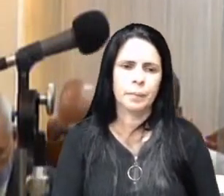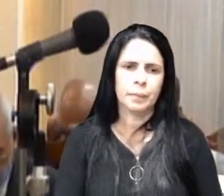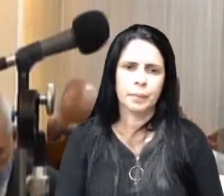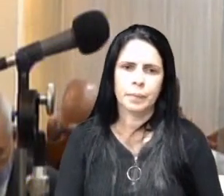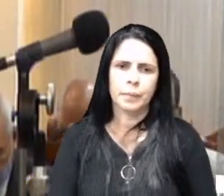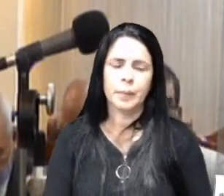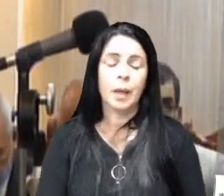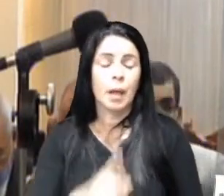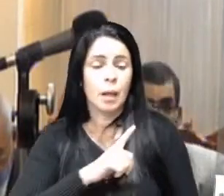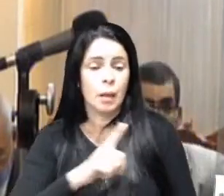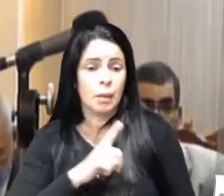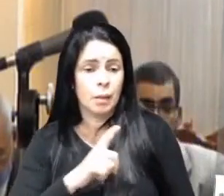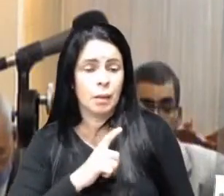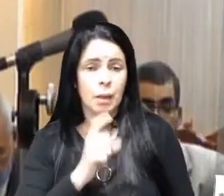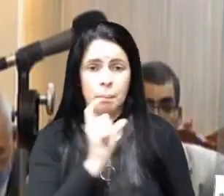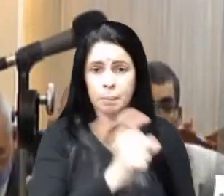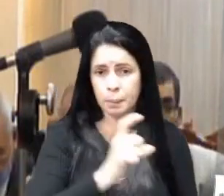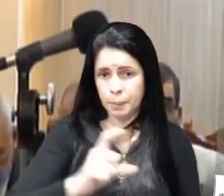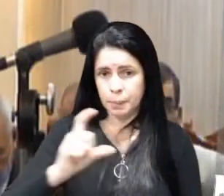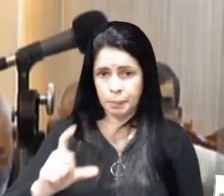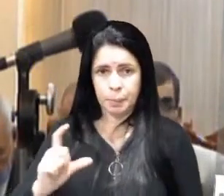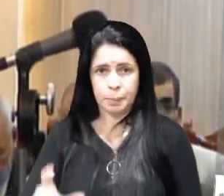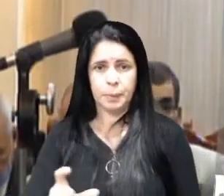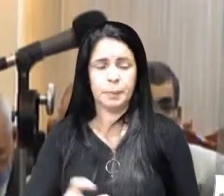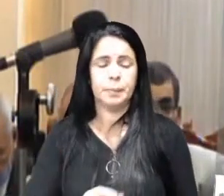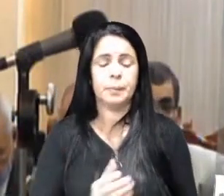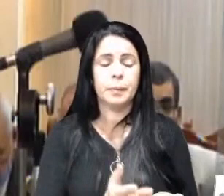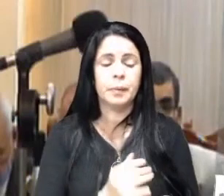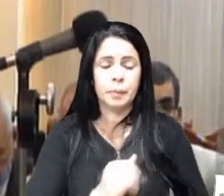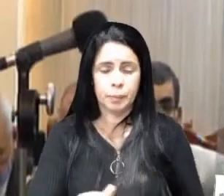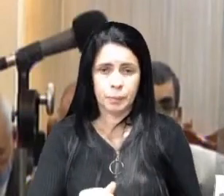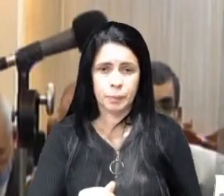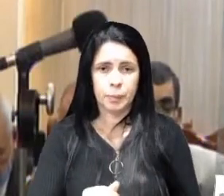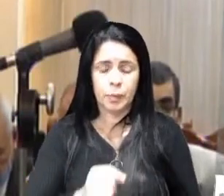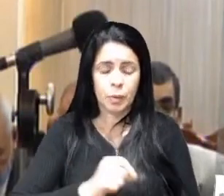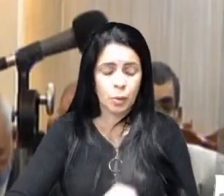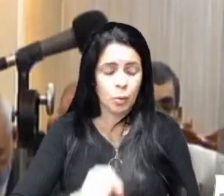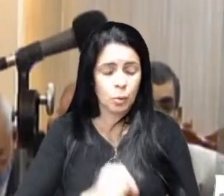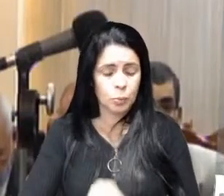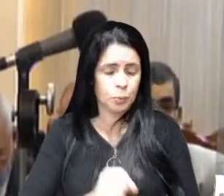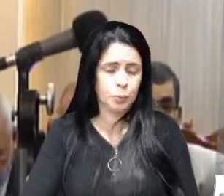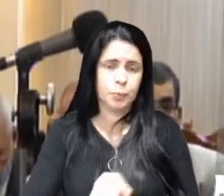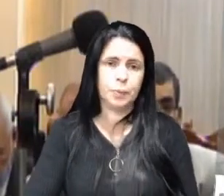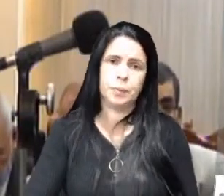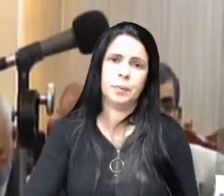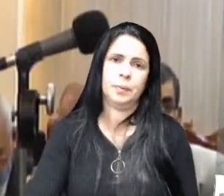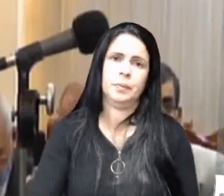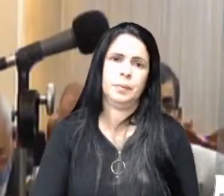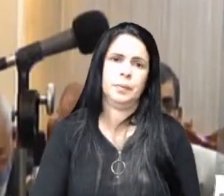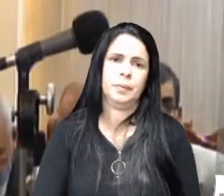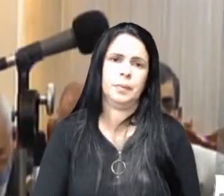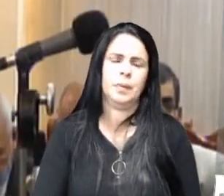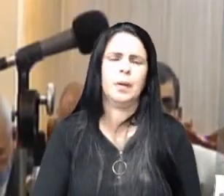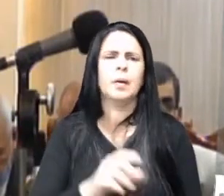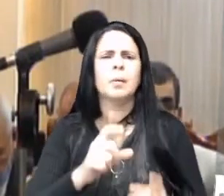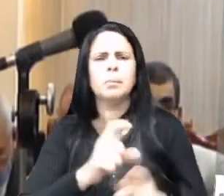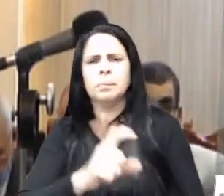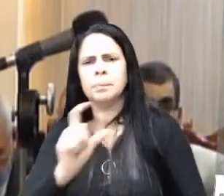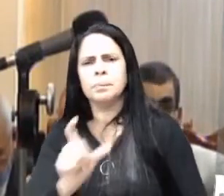Tem palavras na Bíblia que foram escritas, palavras